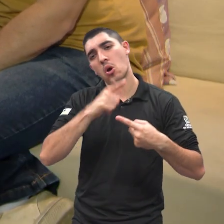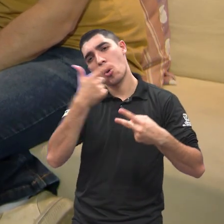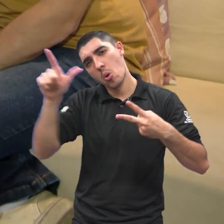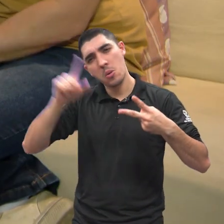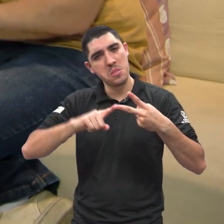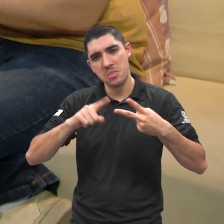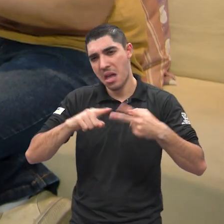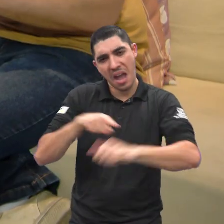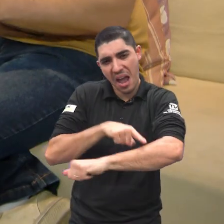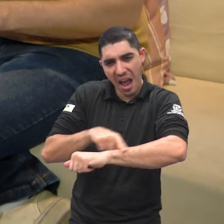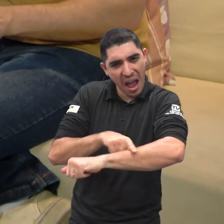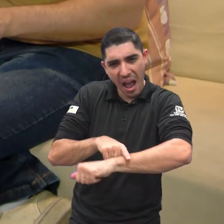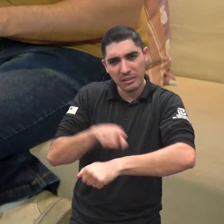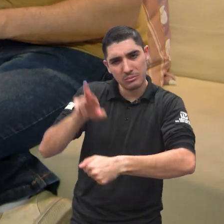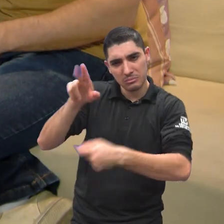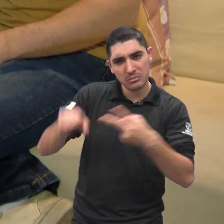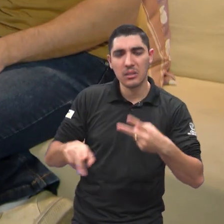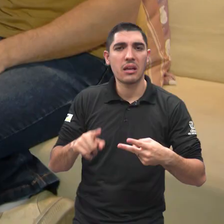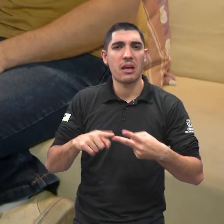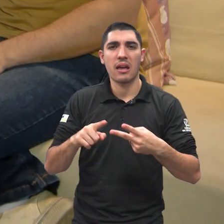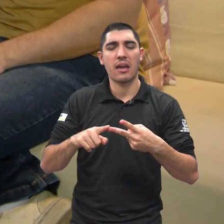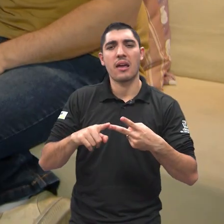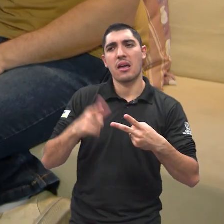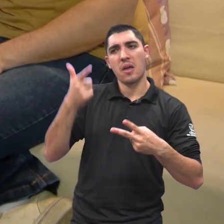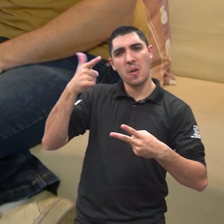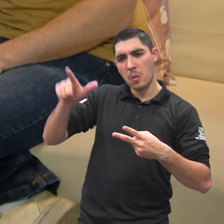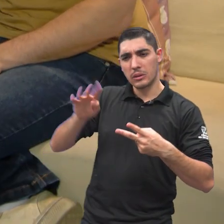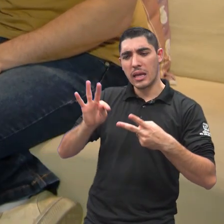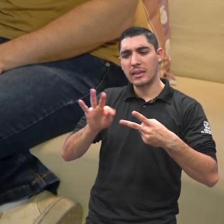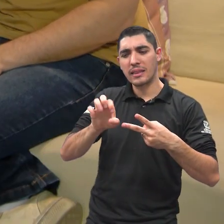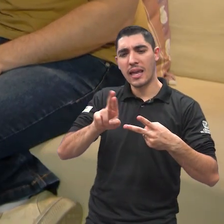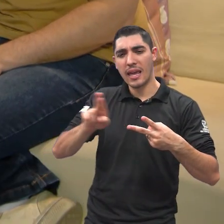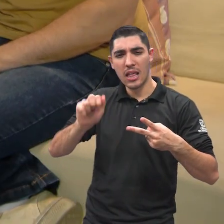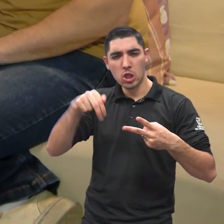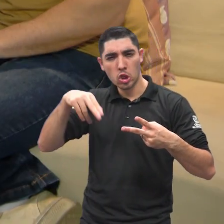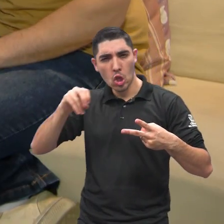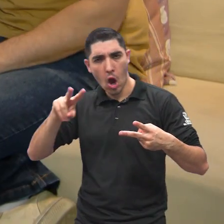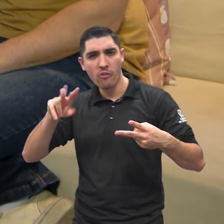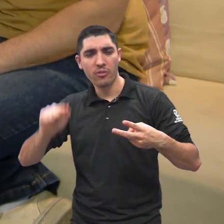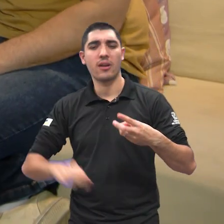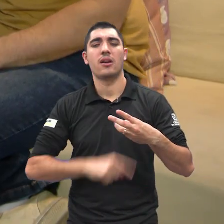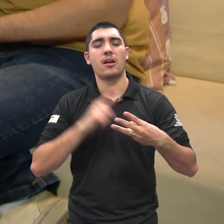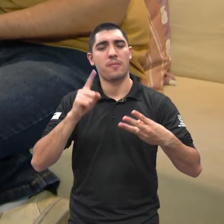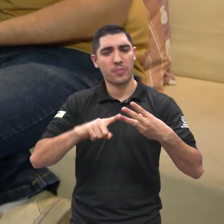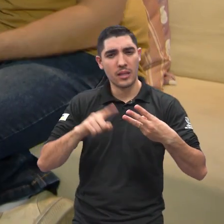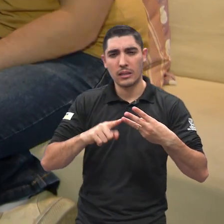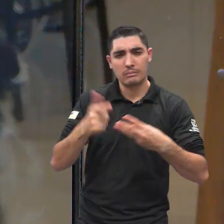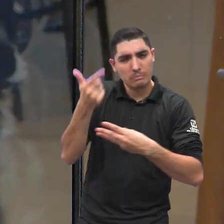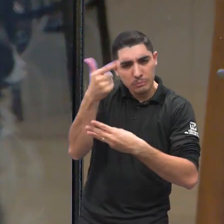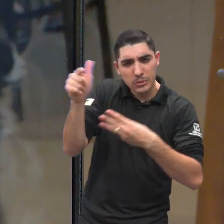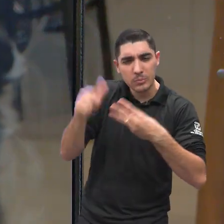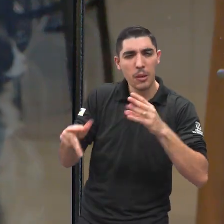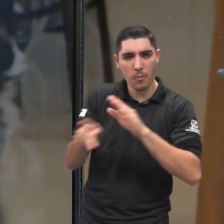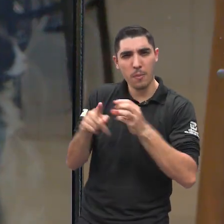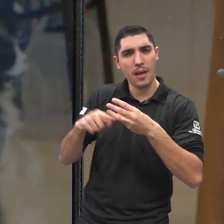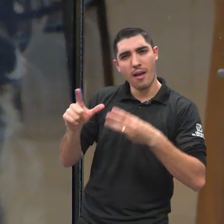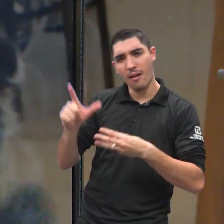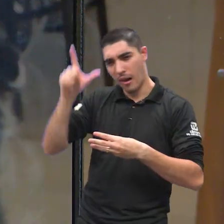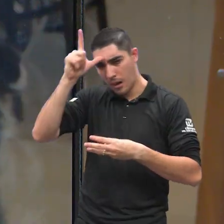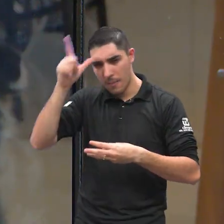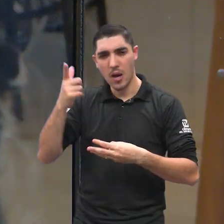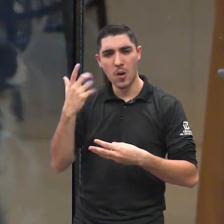uma outra raça que também é tão grande quanto, não, Terra Nova, um dog alemão, é diferente do que cuidar de um pequenininho?